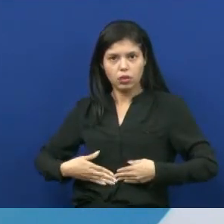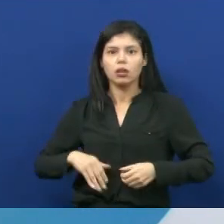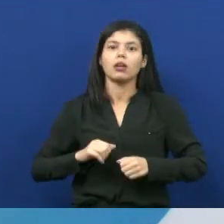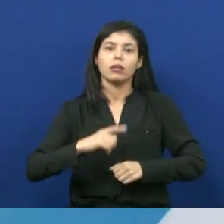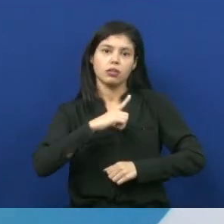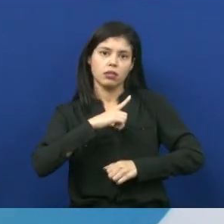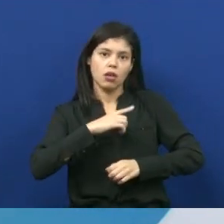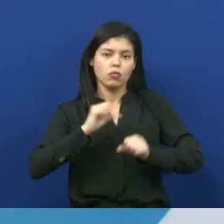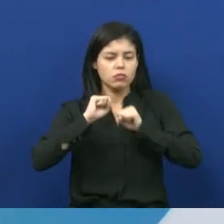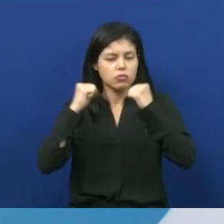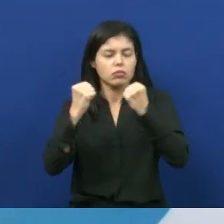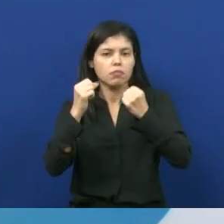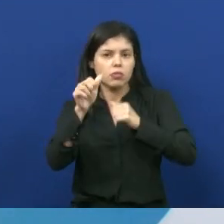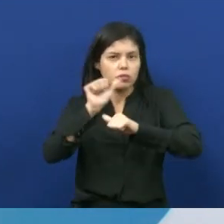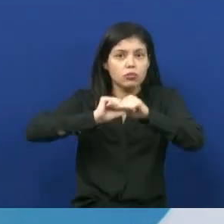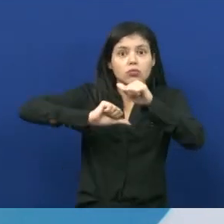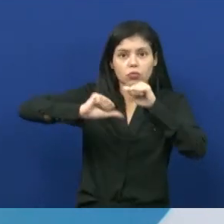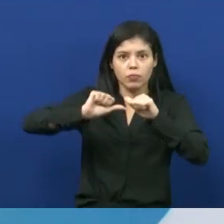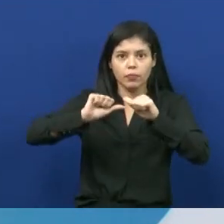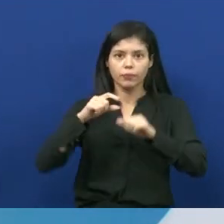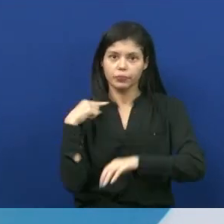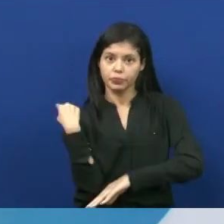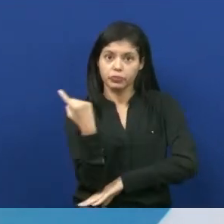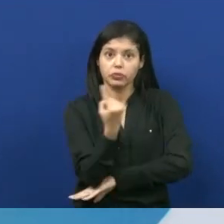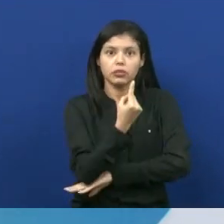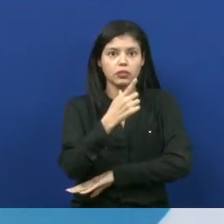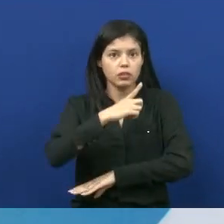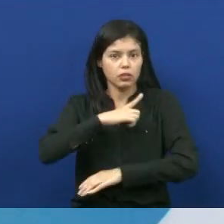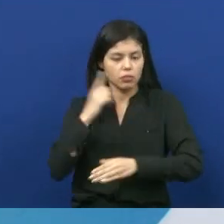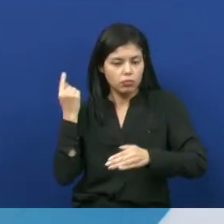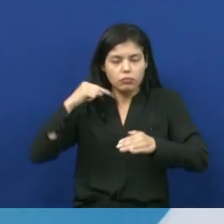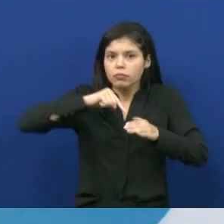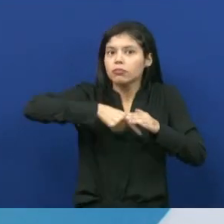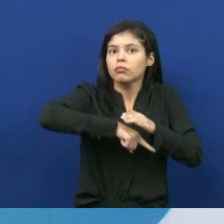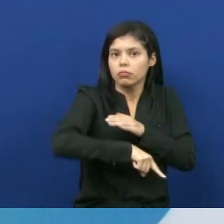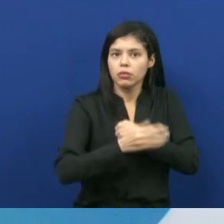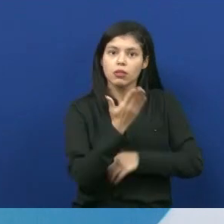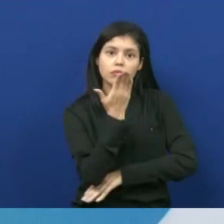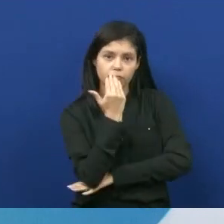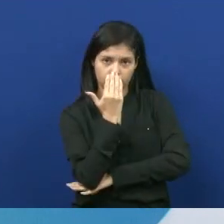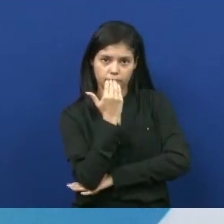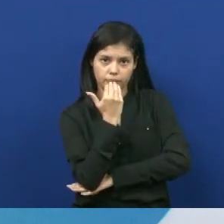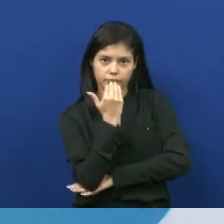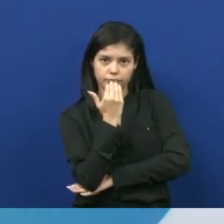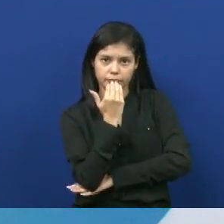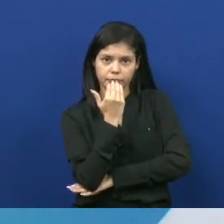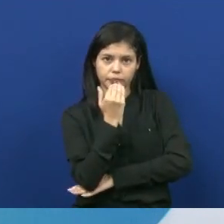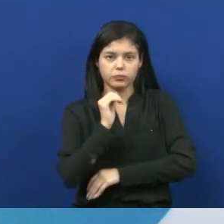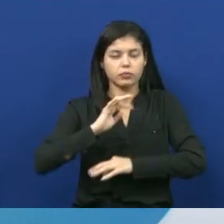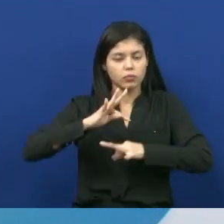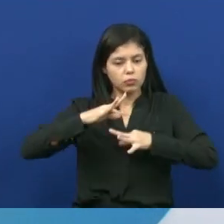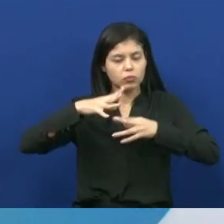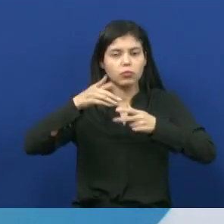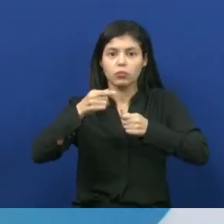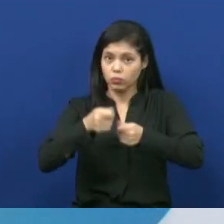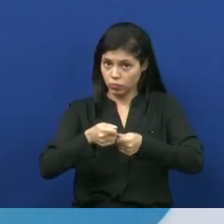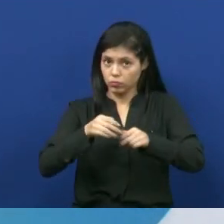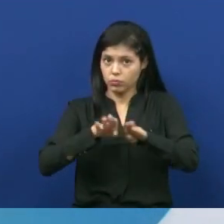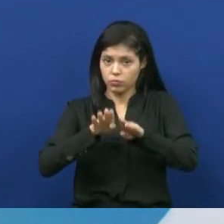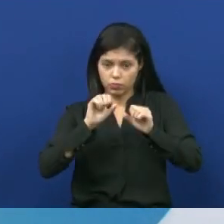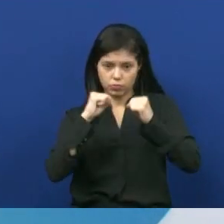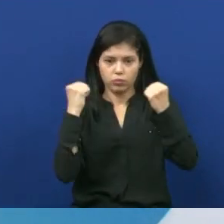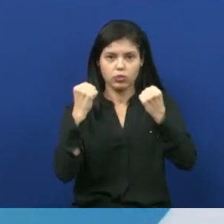atividades metabólicas. Nós ingerimos nutrientes através da alimentação, ou seja, através de todo o